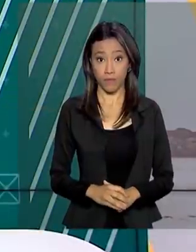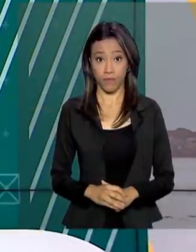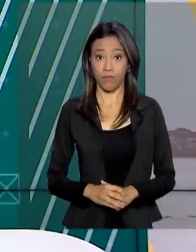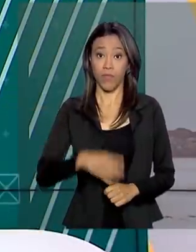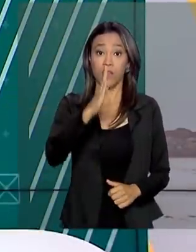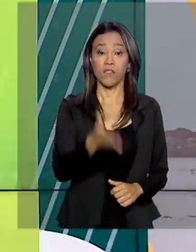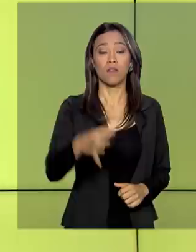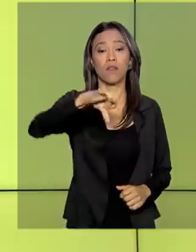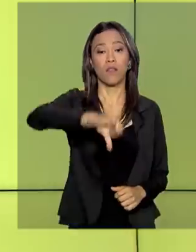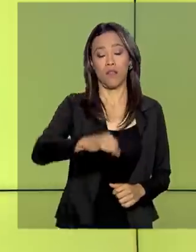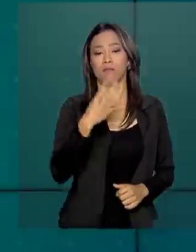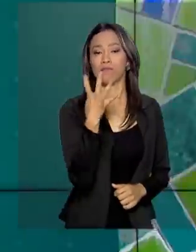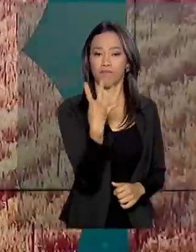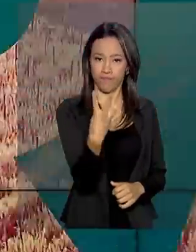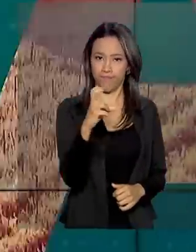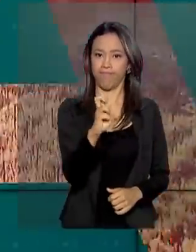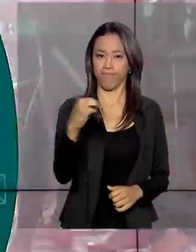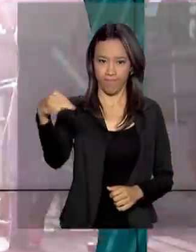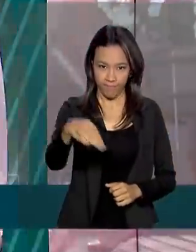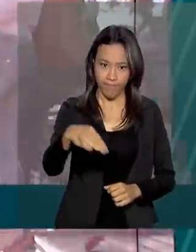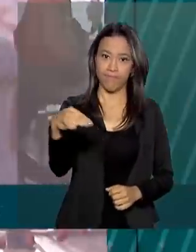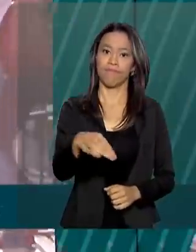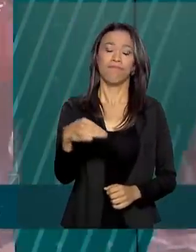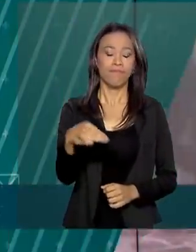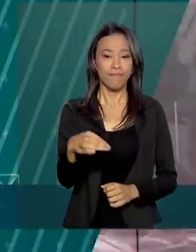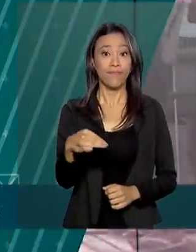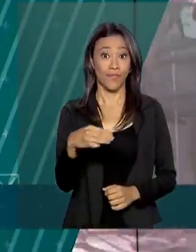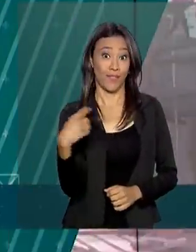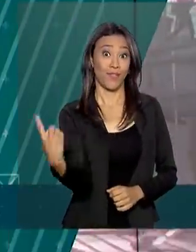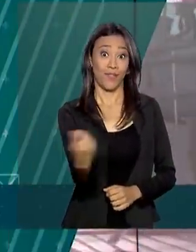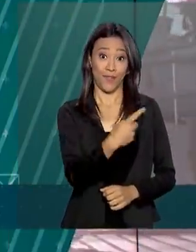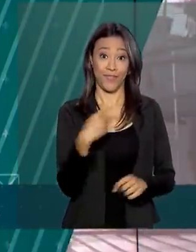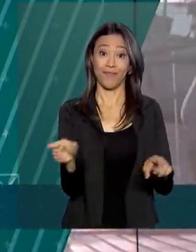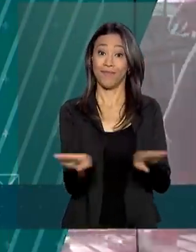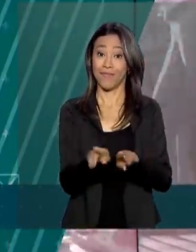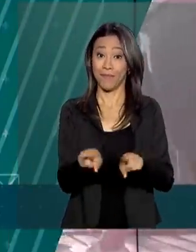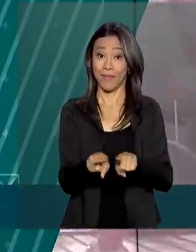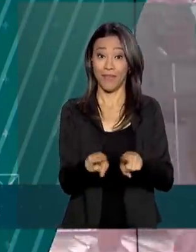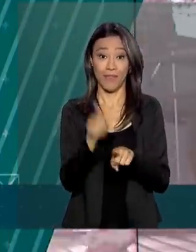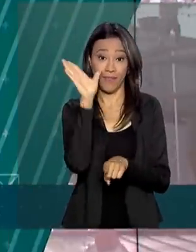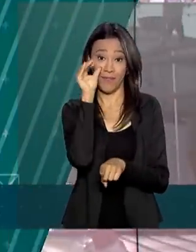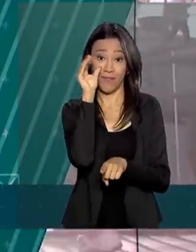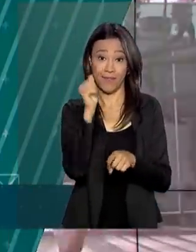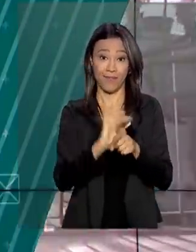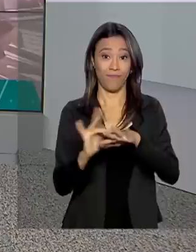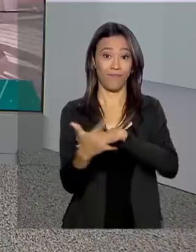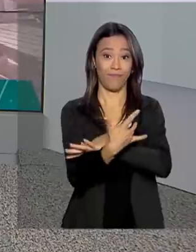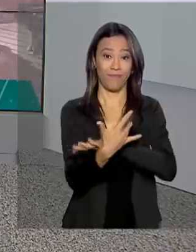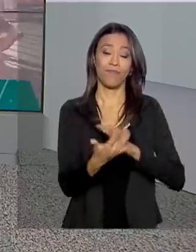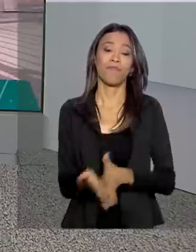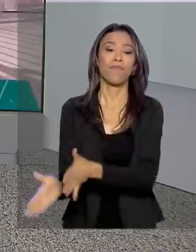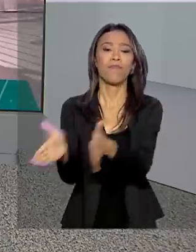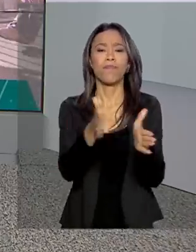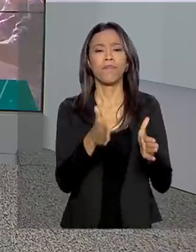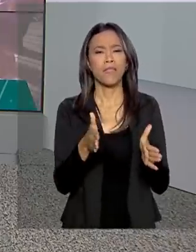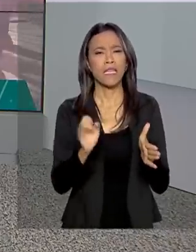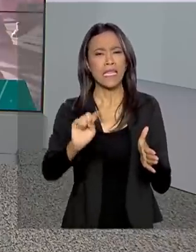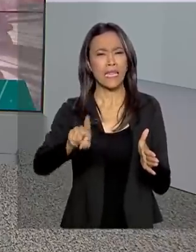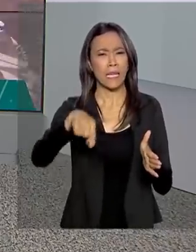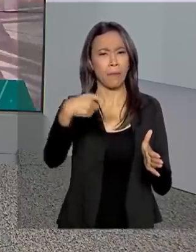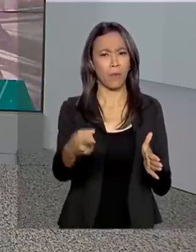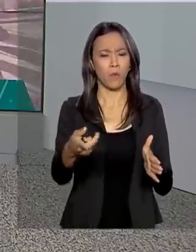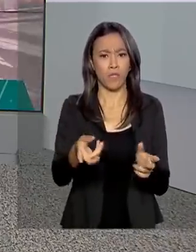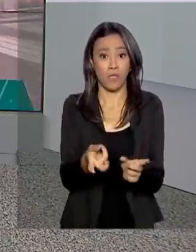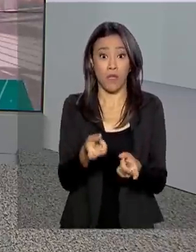são nove horas e 45 minutos estamos ao vivo também pelas redes sociais depois da